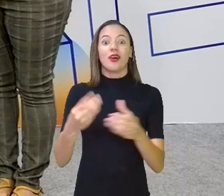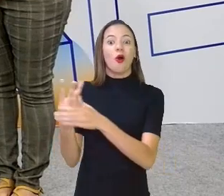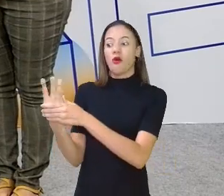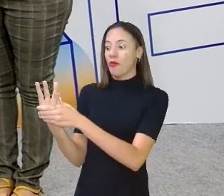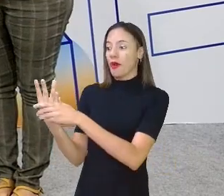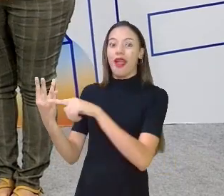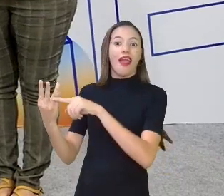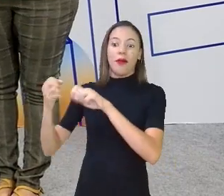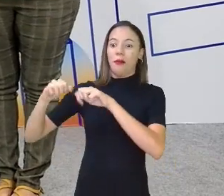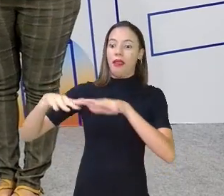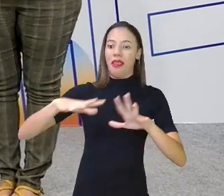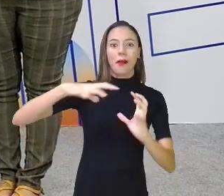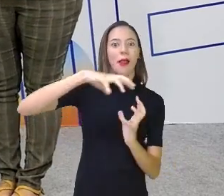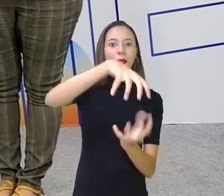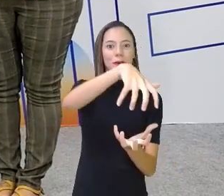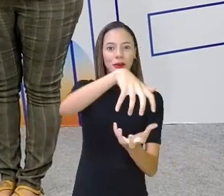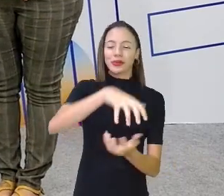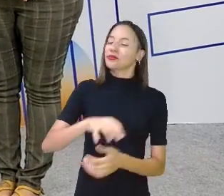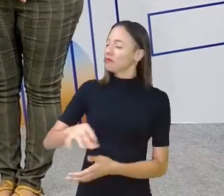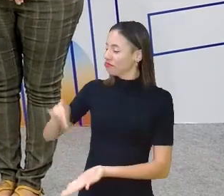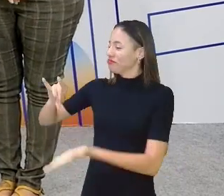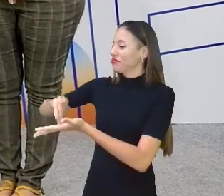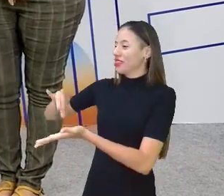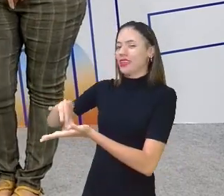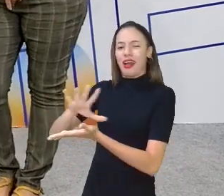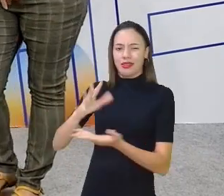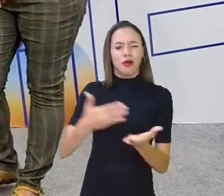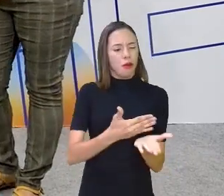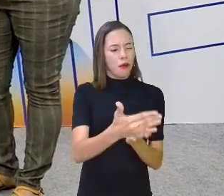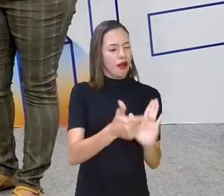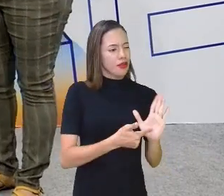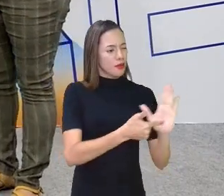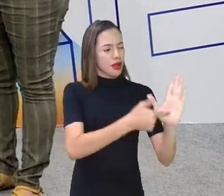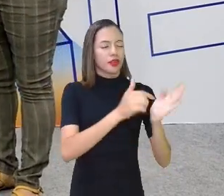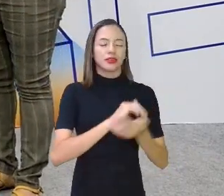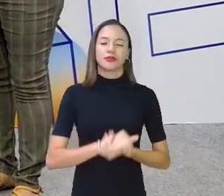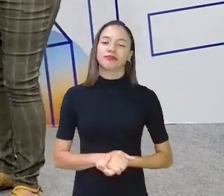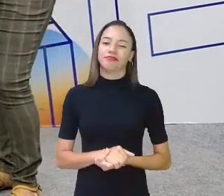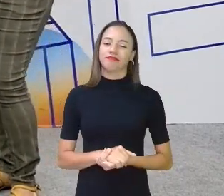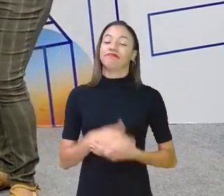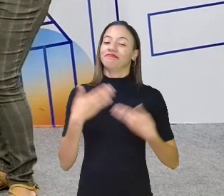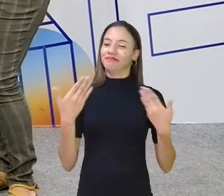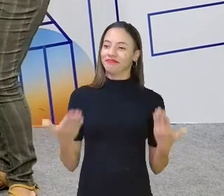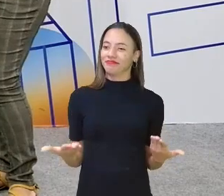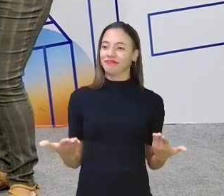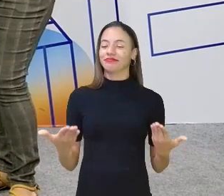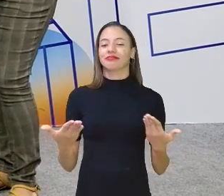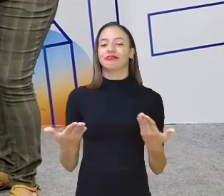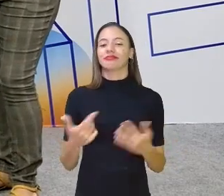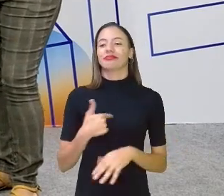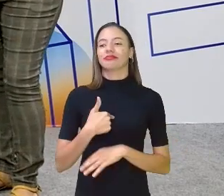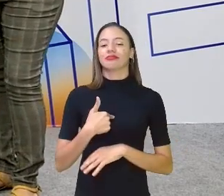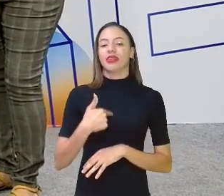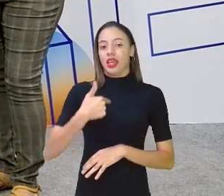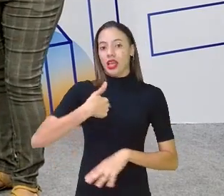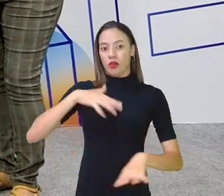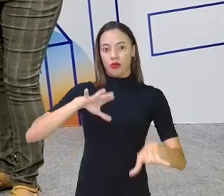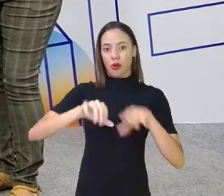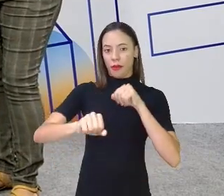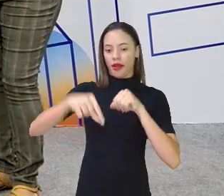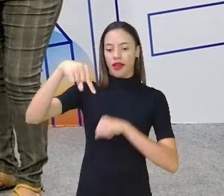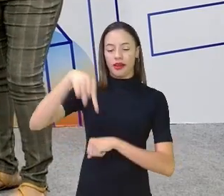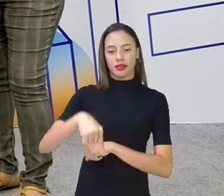mundo. Para o mundo, né? Pode começar suas apresentações. Pronto, minha gente. Eu fui formada